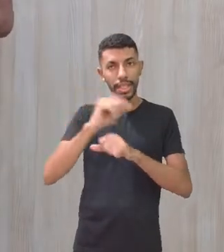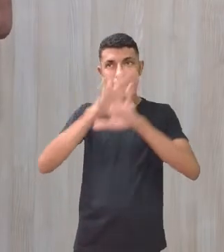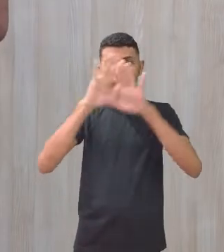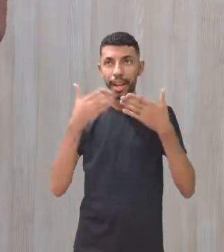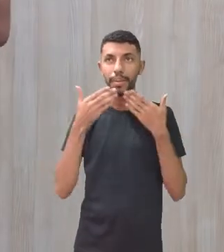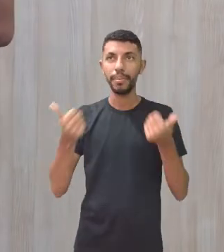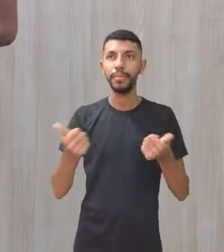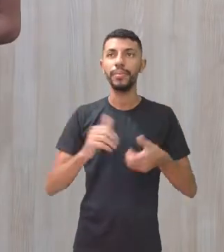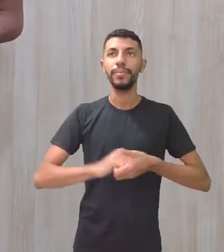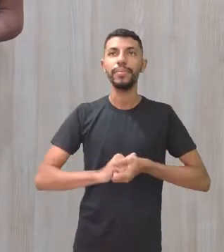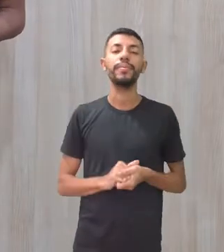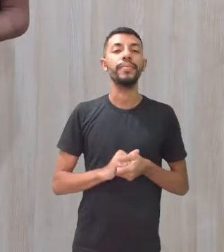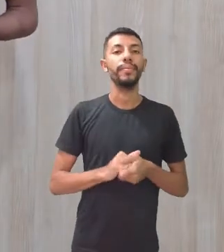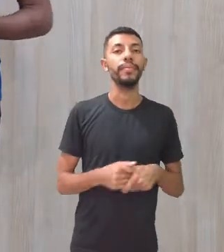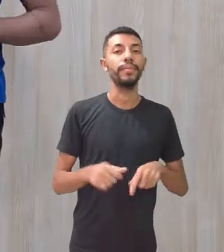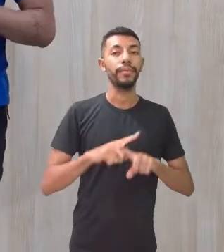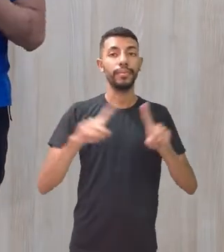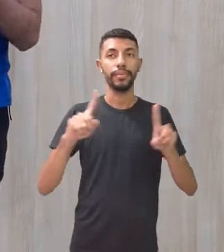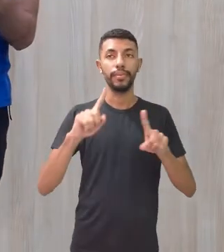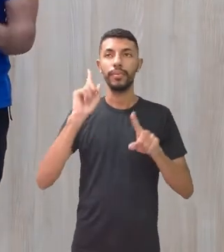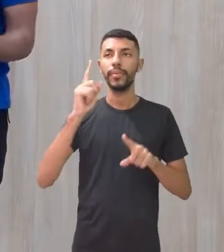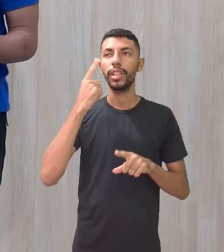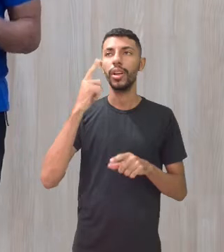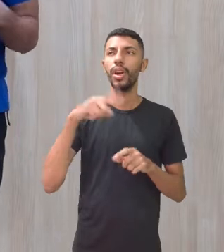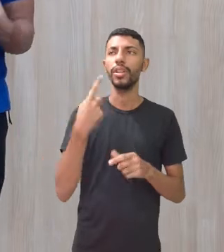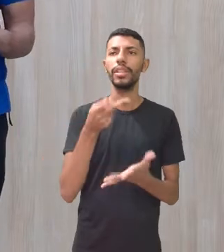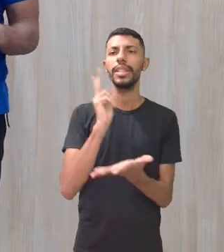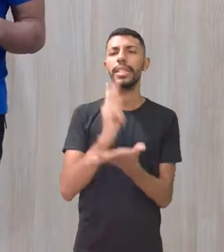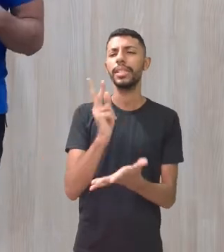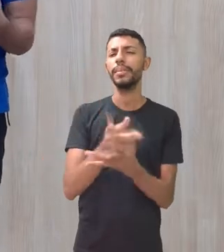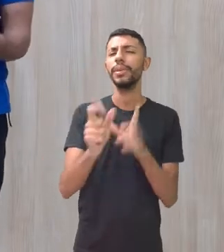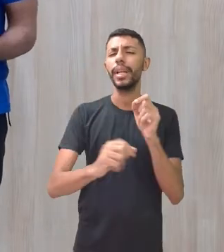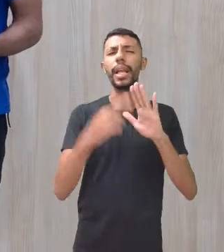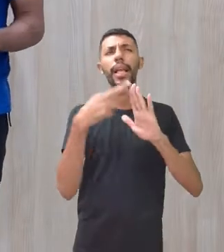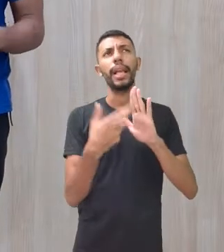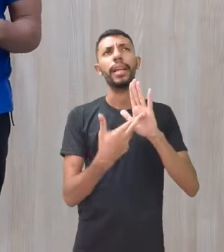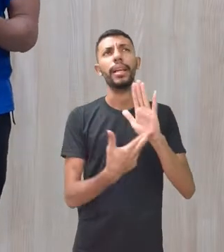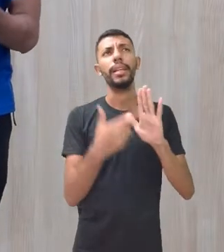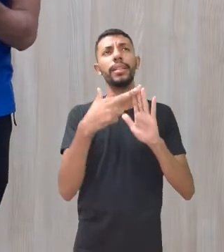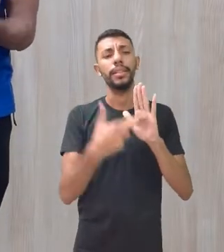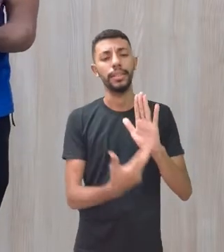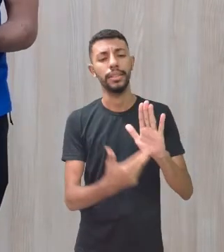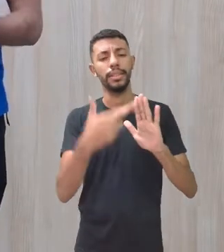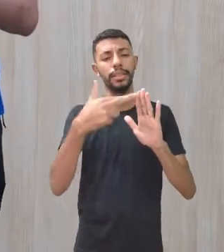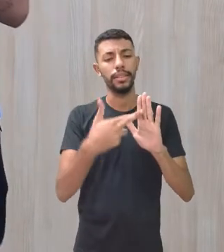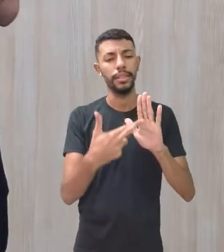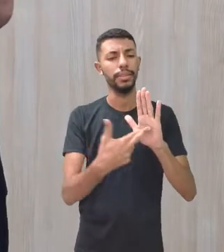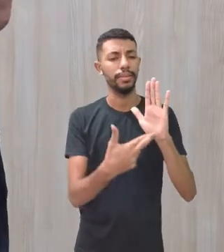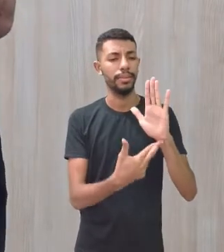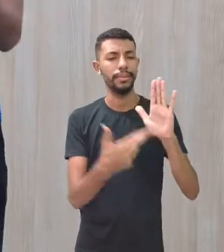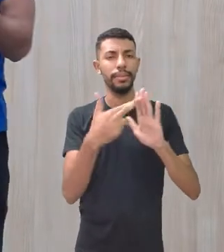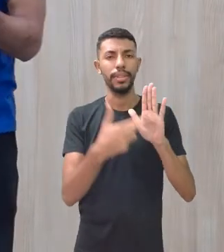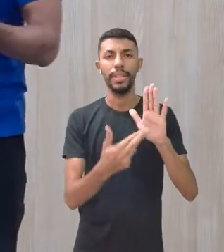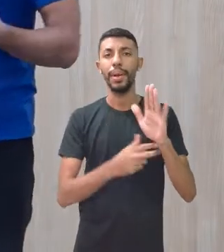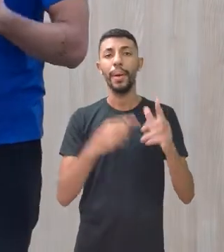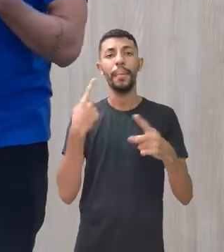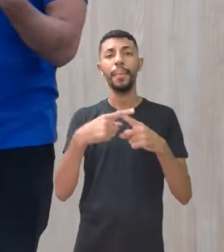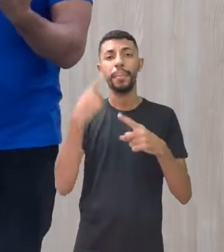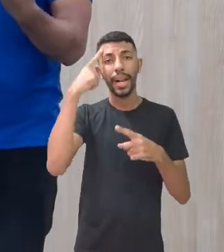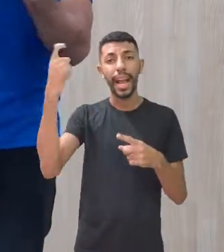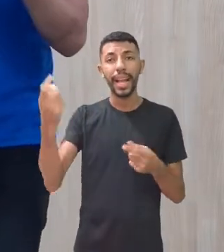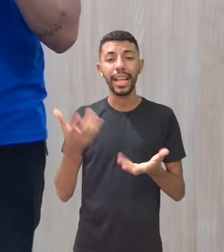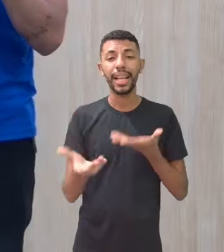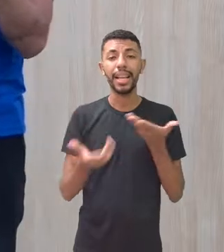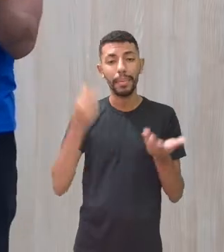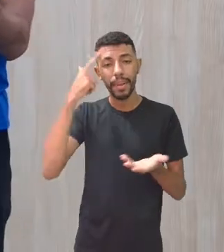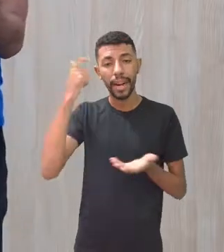melhor. Mas a gente está falando de regra o tempo inteiro, né? Regra, regra, regra. O que danado é regra? Para que ela serve direito?